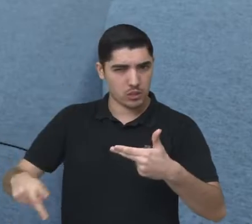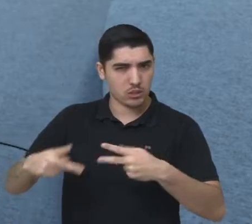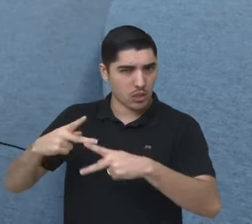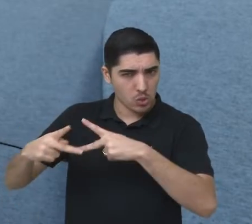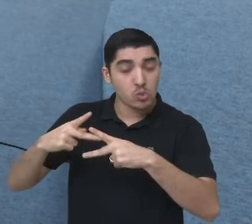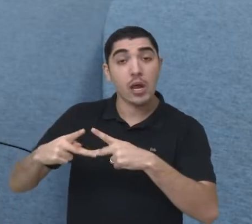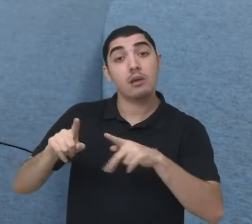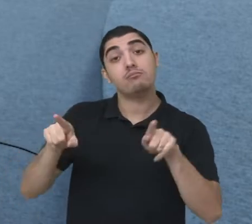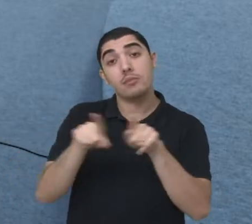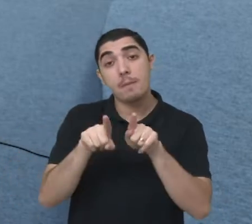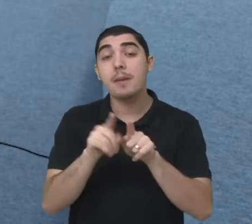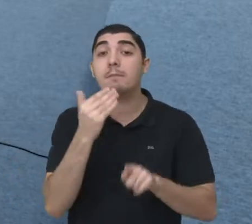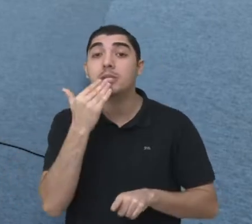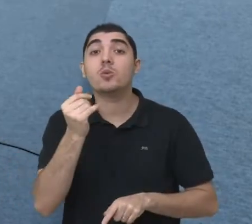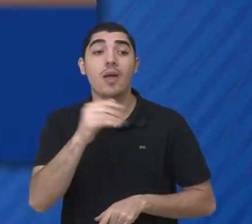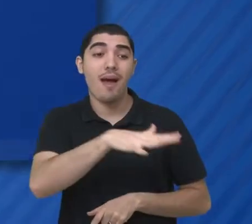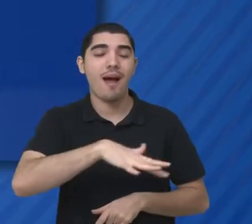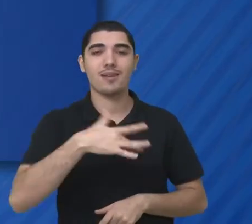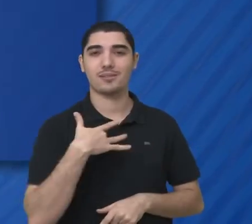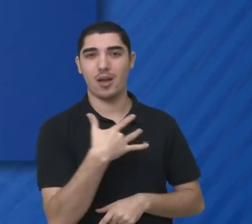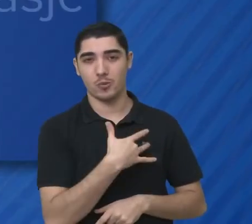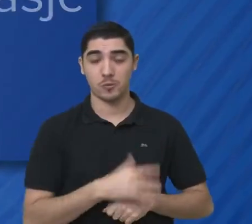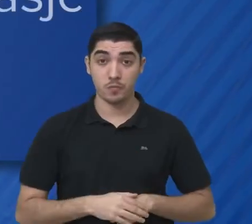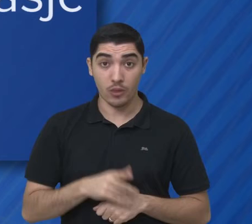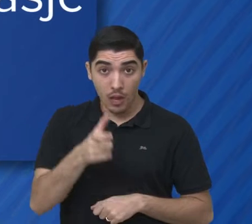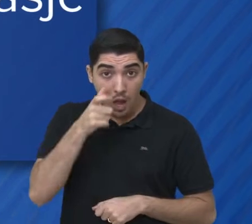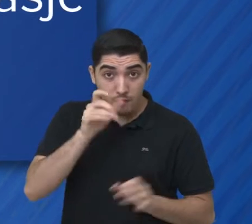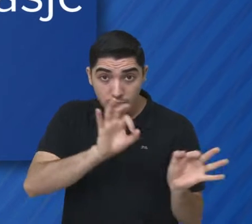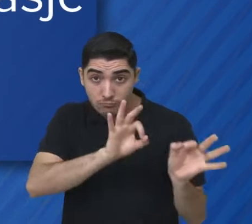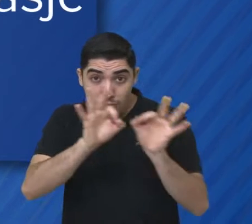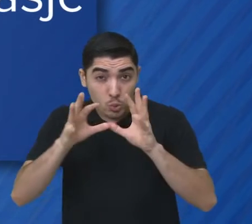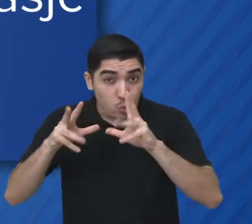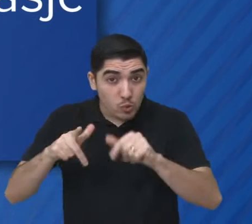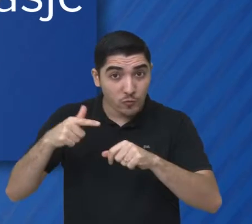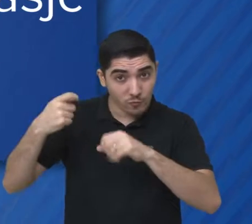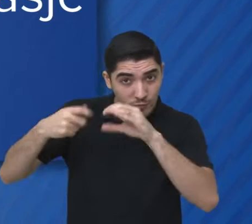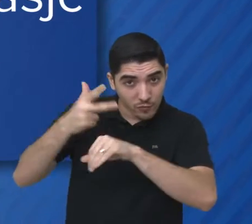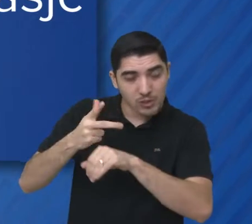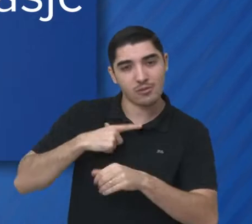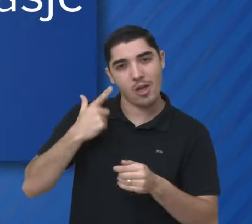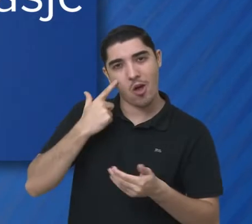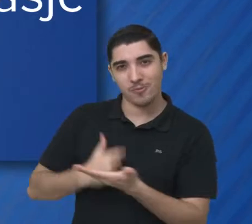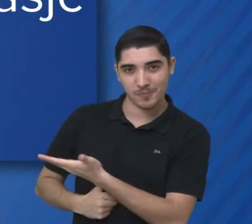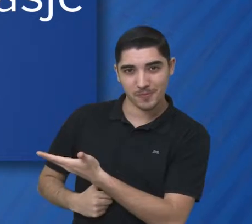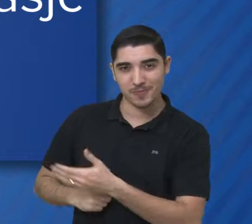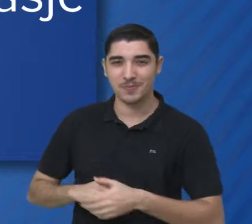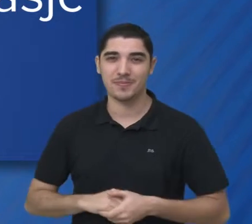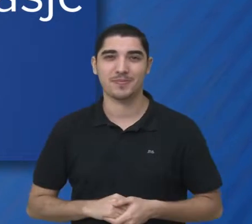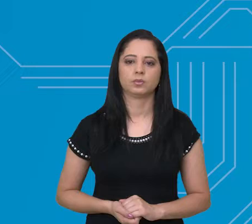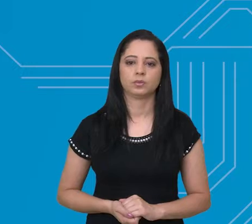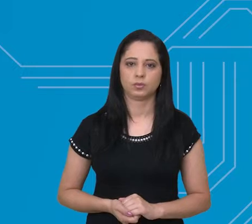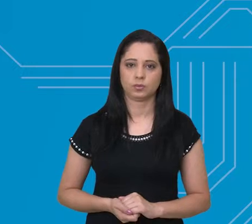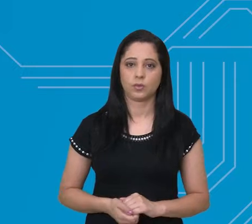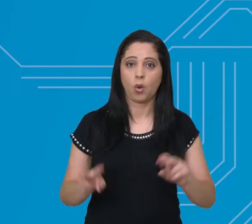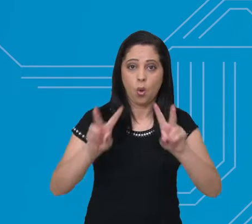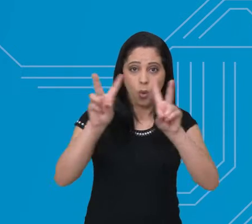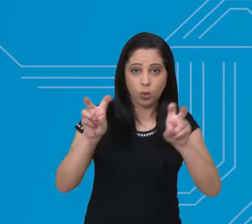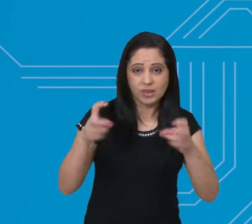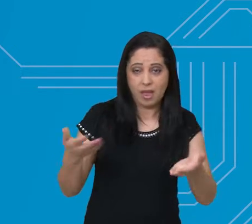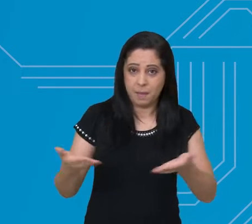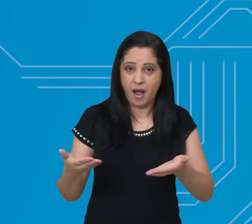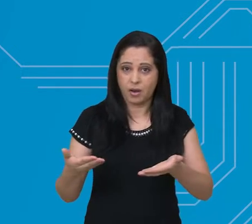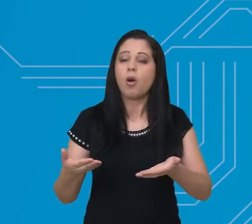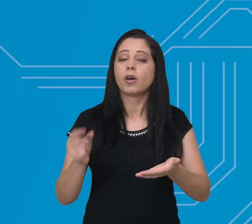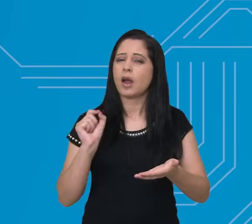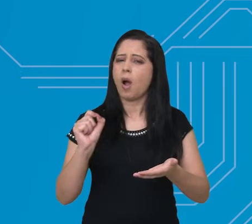de solicitações na área da saúde. A sessão na íntegra você confere no nosso canal do YouTube. E o assunto que